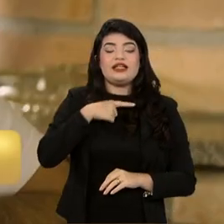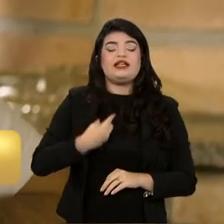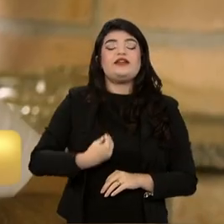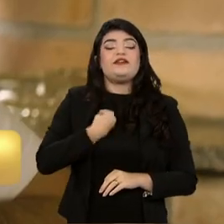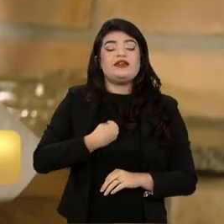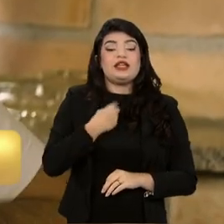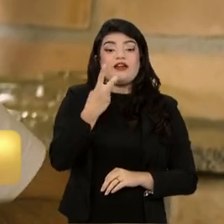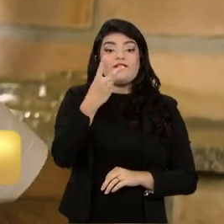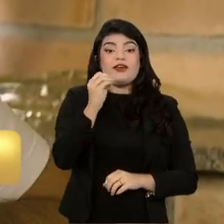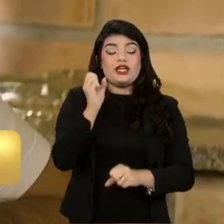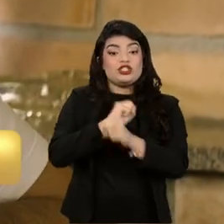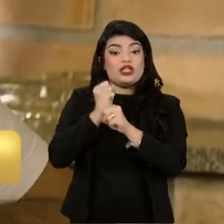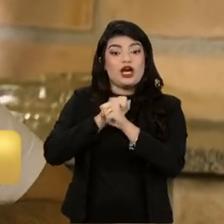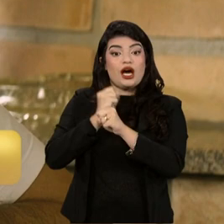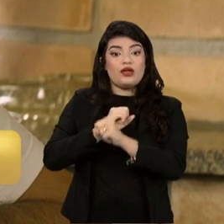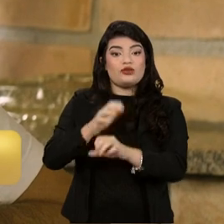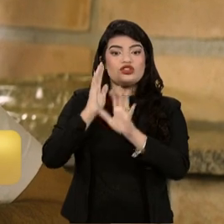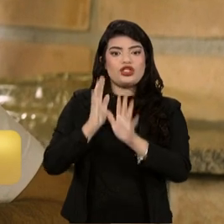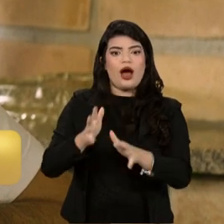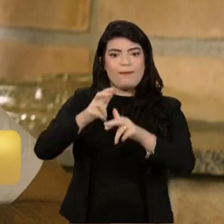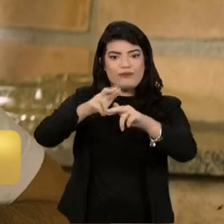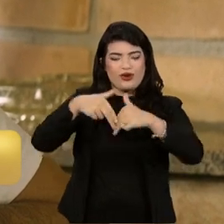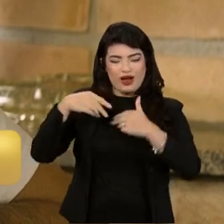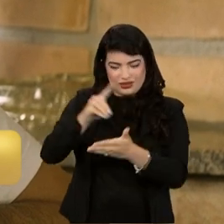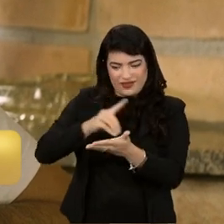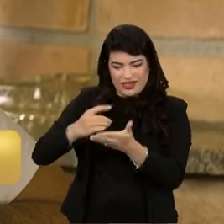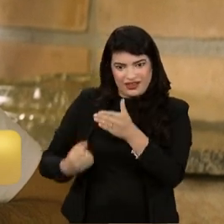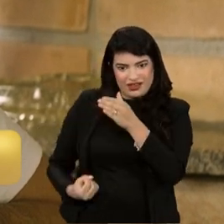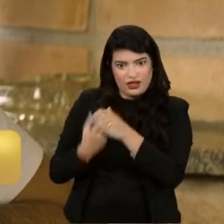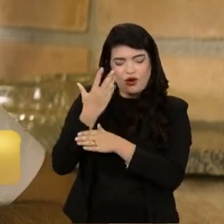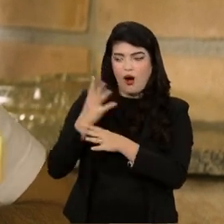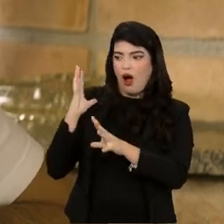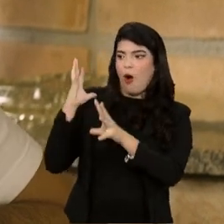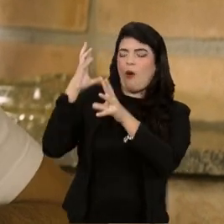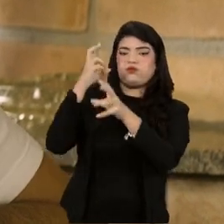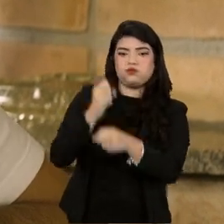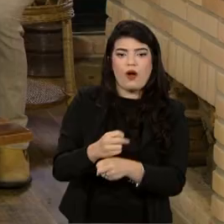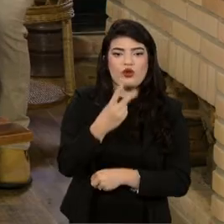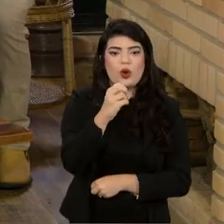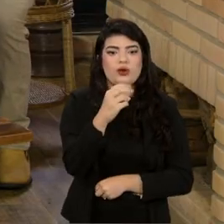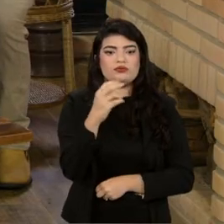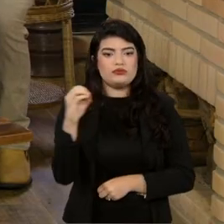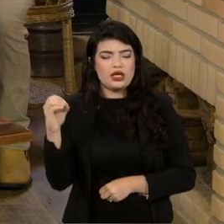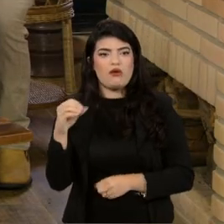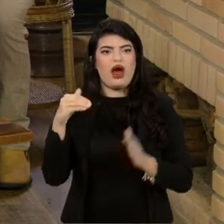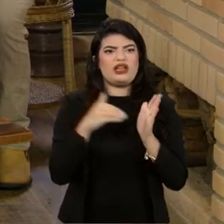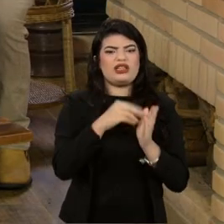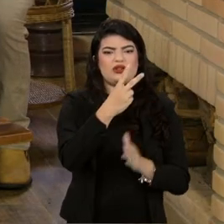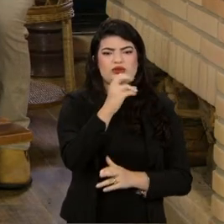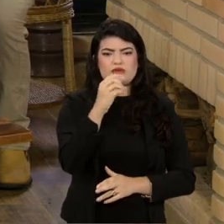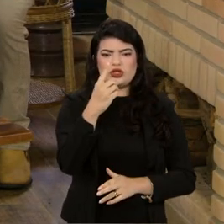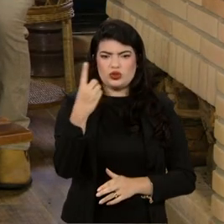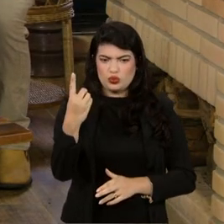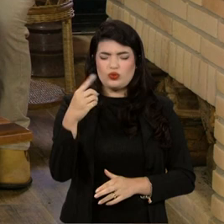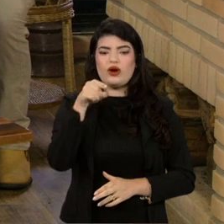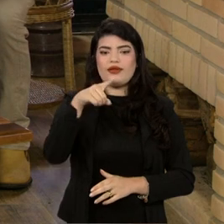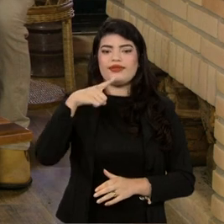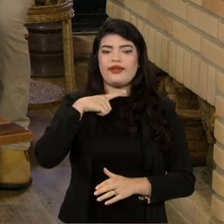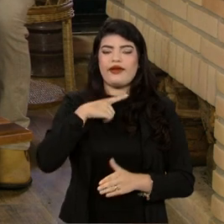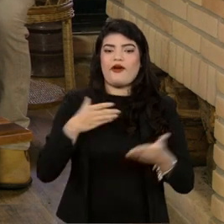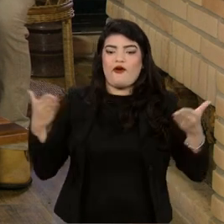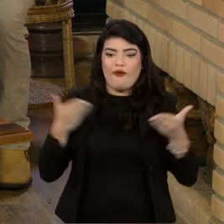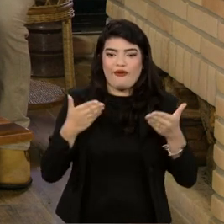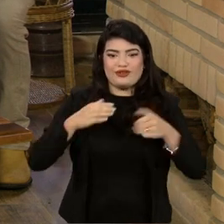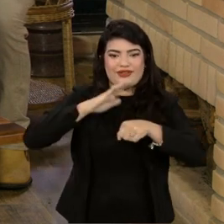anos tocando com o senhor por causa daquele DVD, né? Foi em 2000 para 2001, a gente já tá em 2022, o tempo